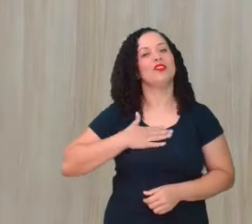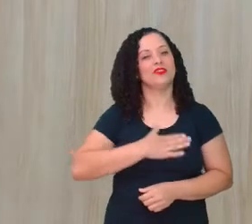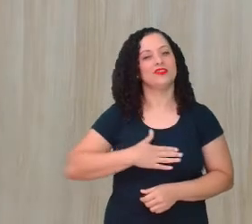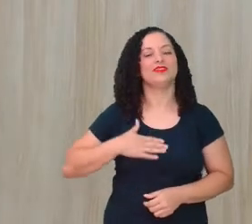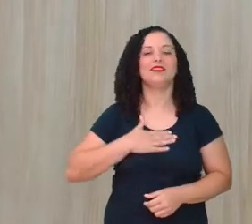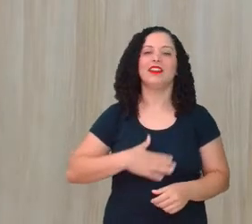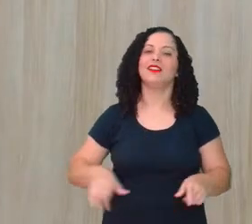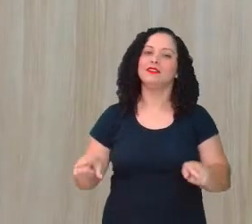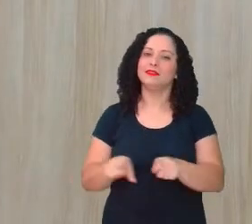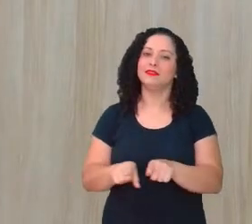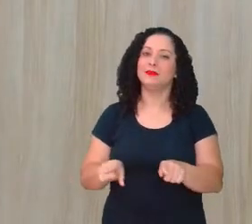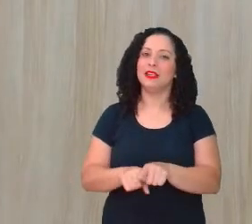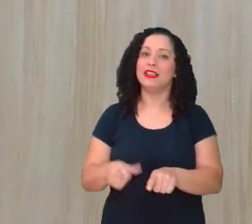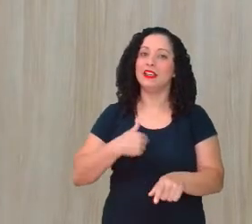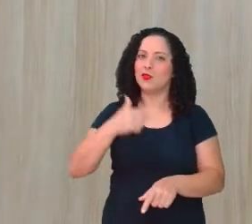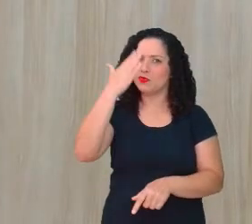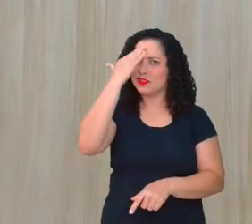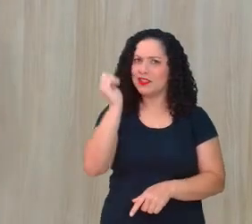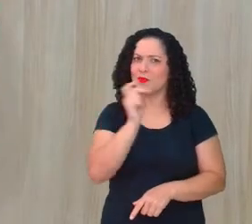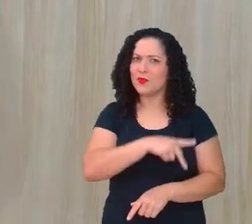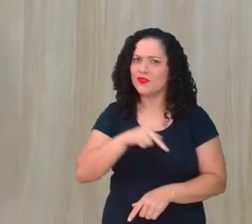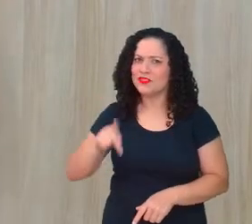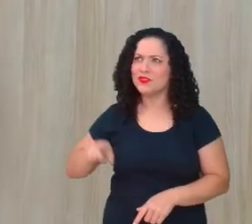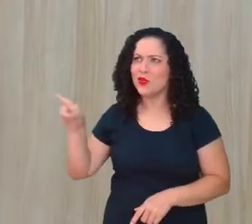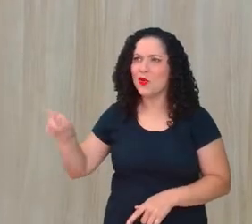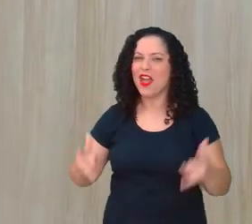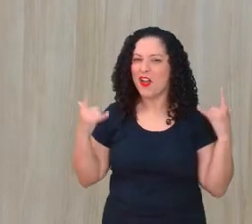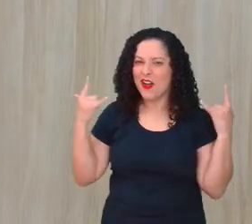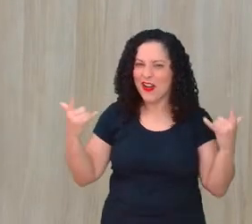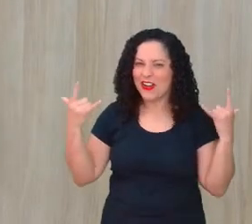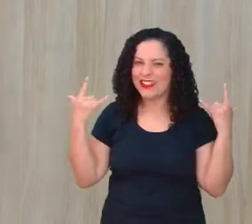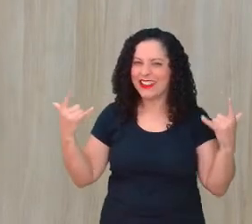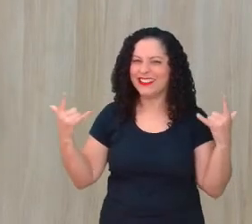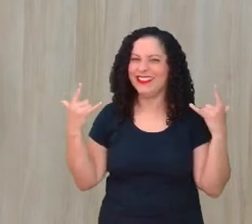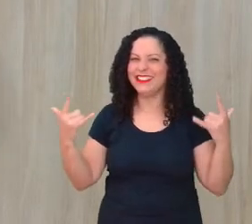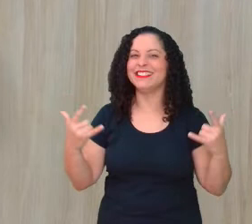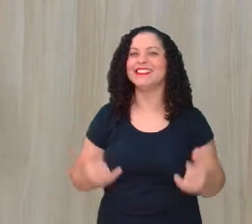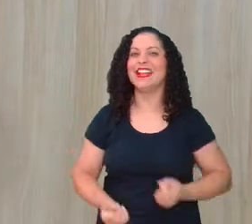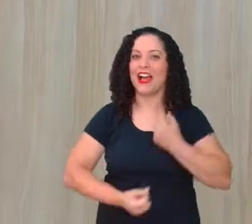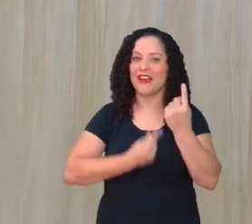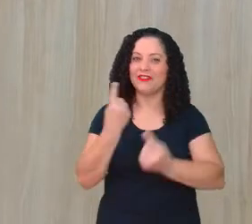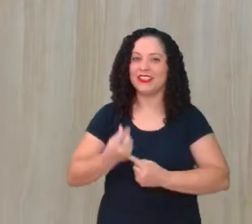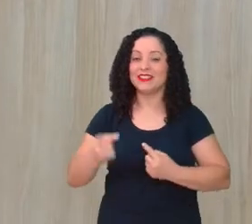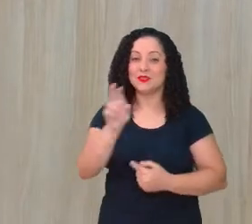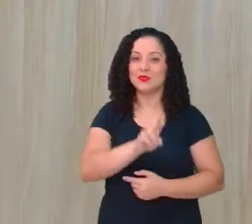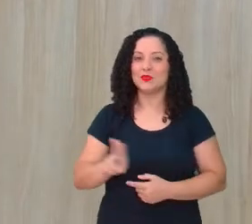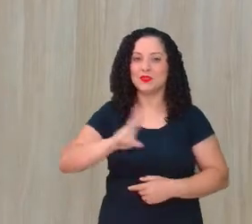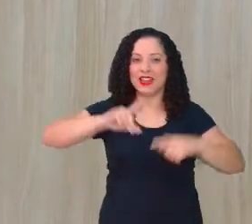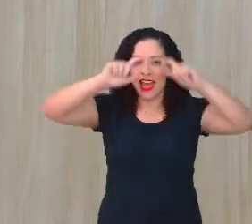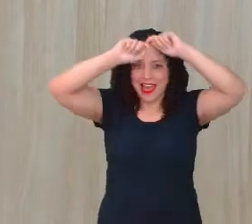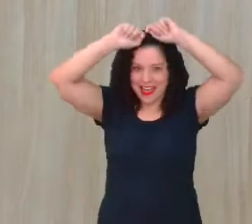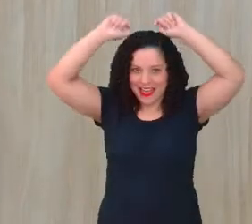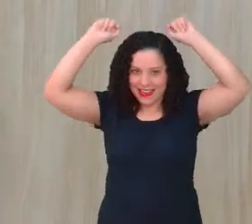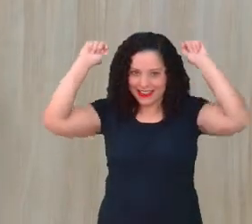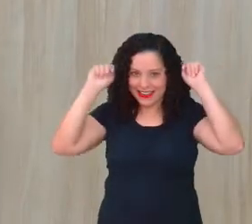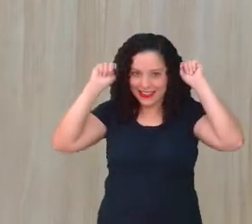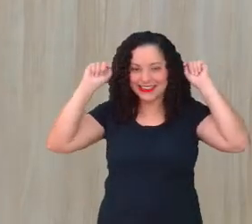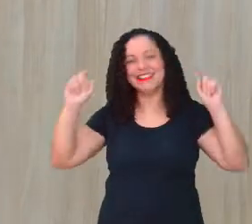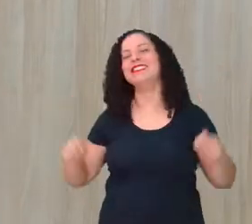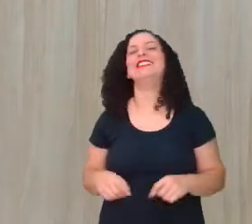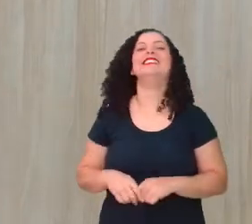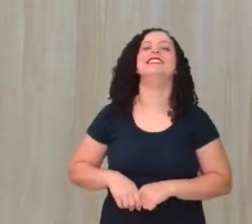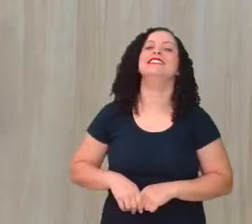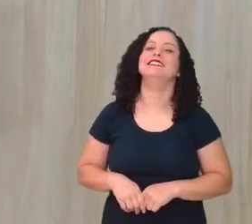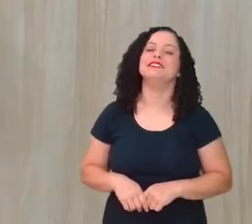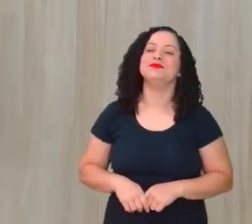sei que o professor Luciano é roqueiro, viu, gente? A gente chega aqui, às vezes, com a bandana, mas não é chiclete com banana, não. Chiclete com